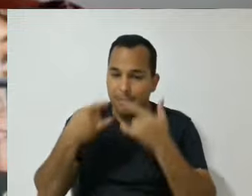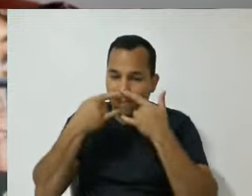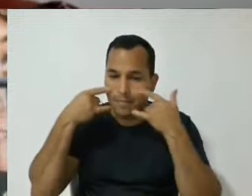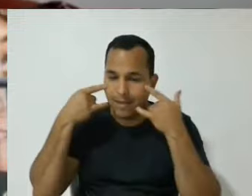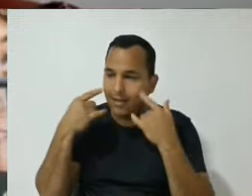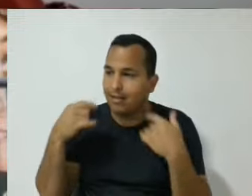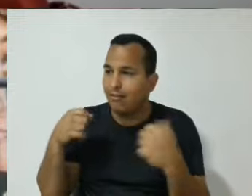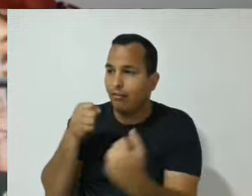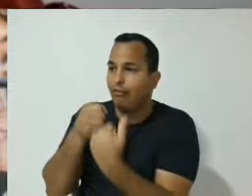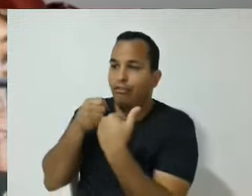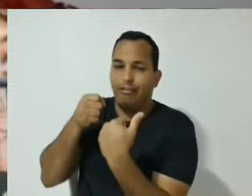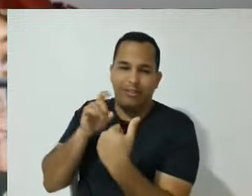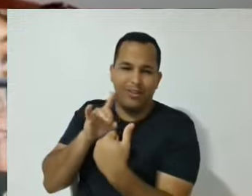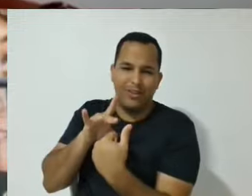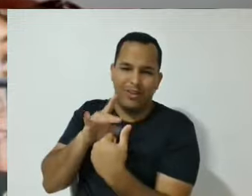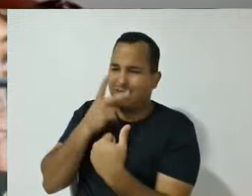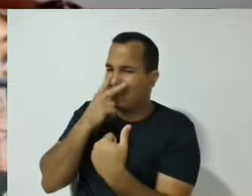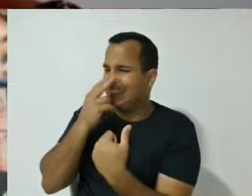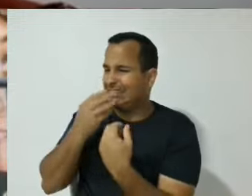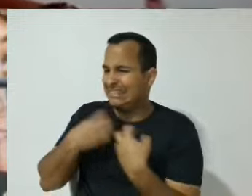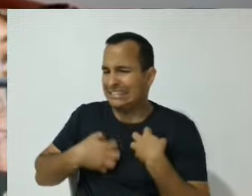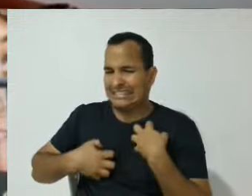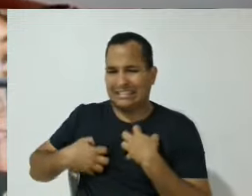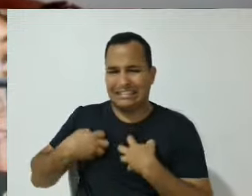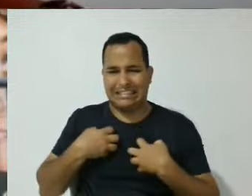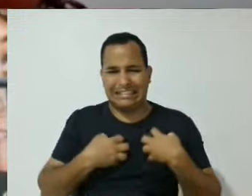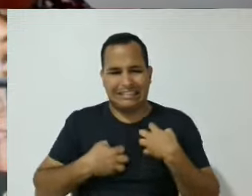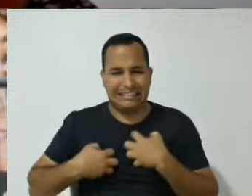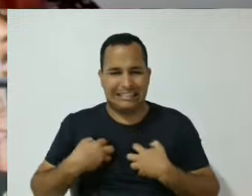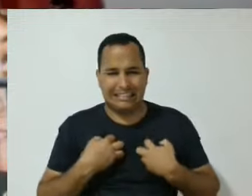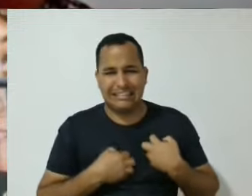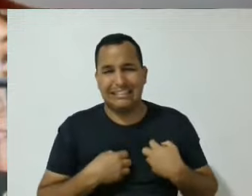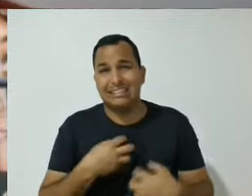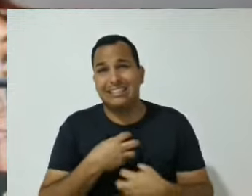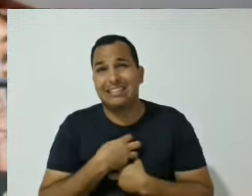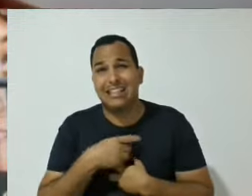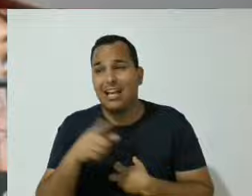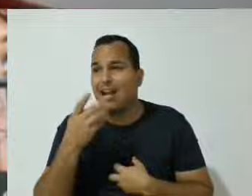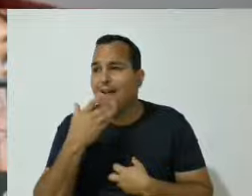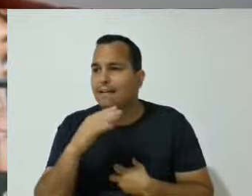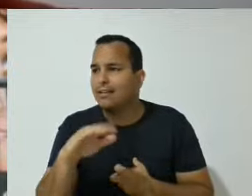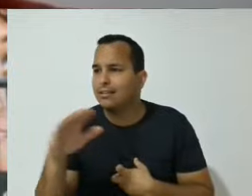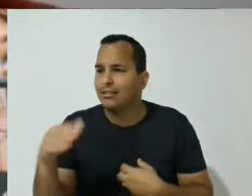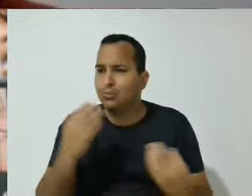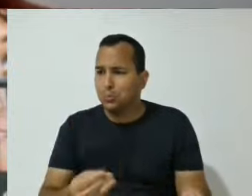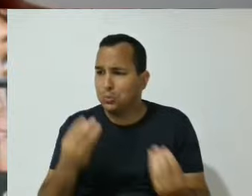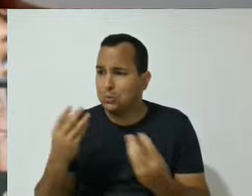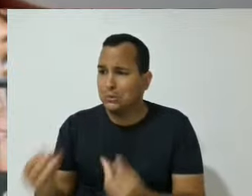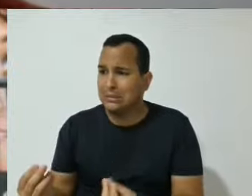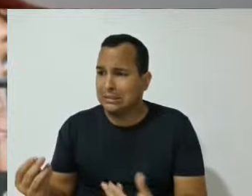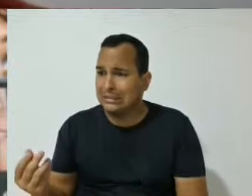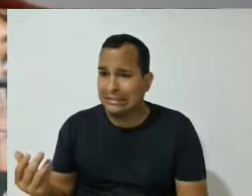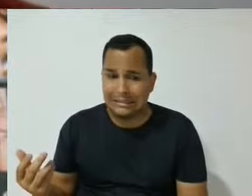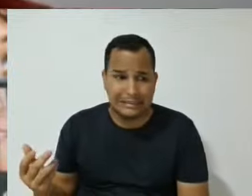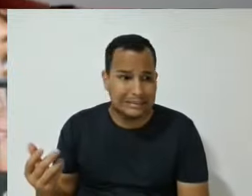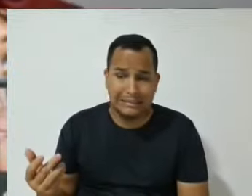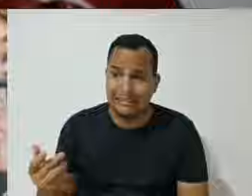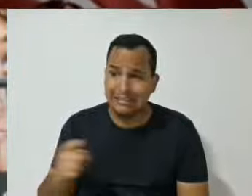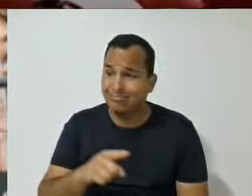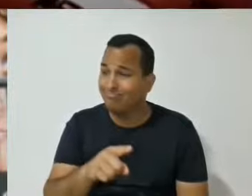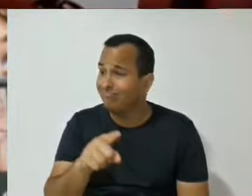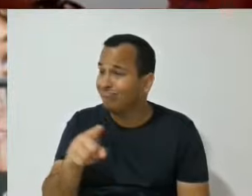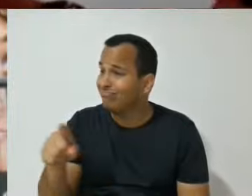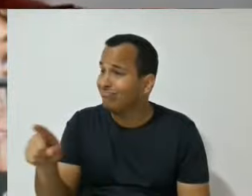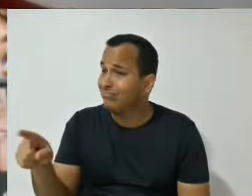não te dava uma angústia, né? Um sentimento. Agora você imagina uma criançada afoita, né, para